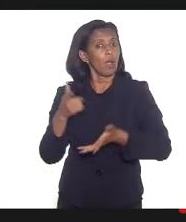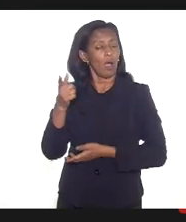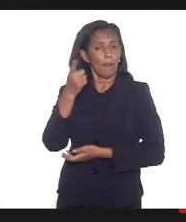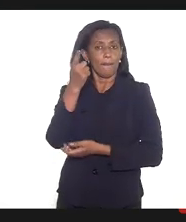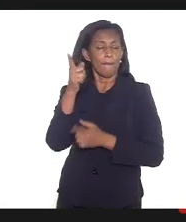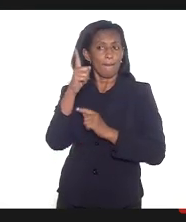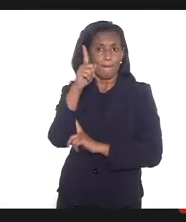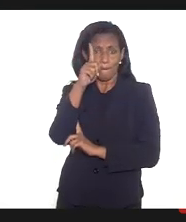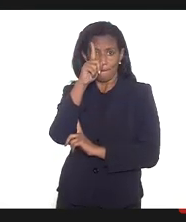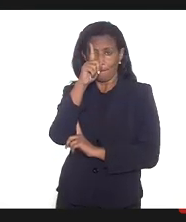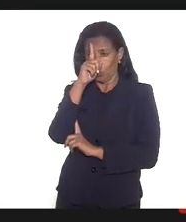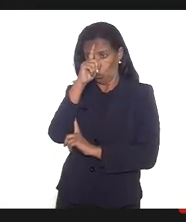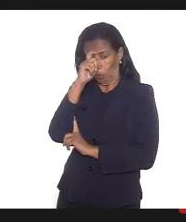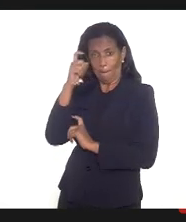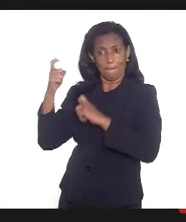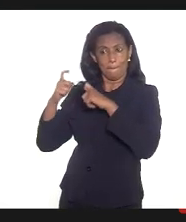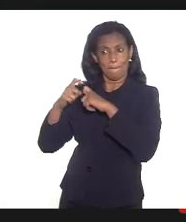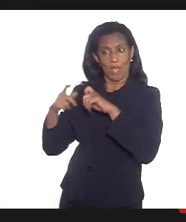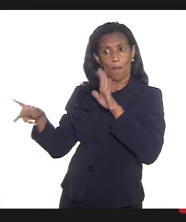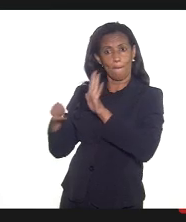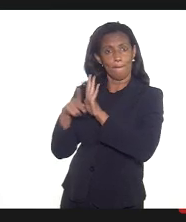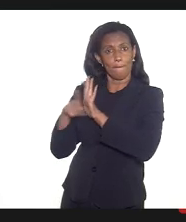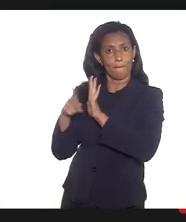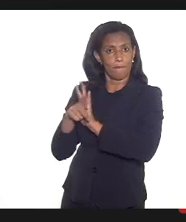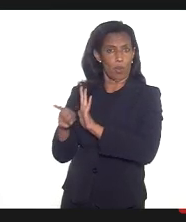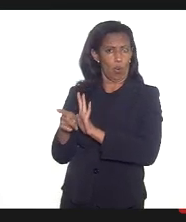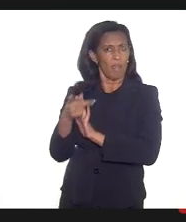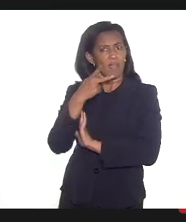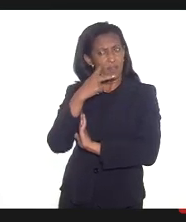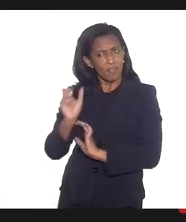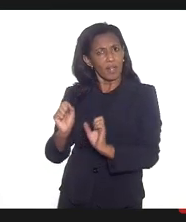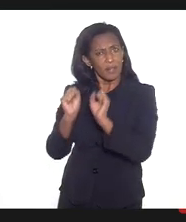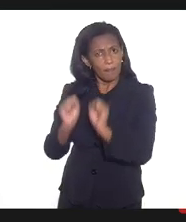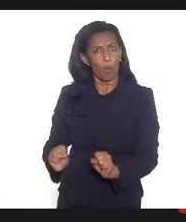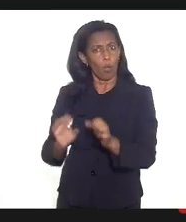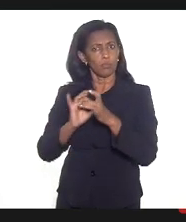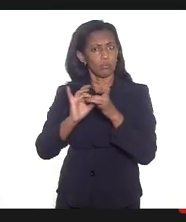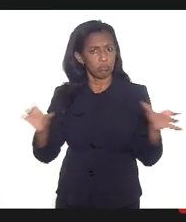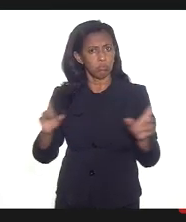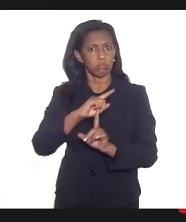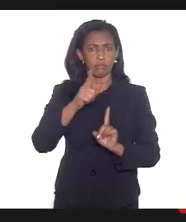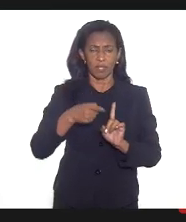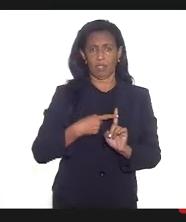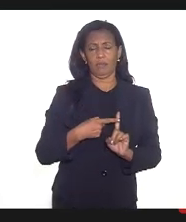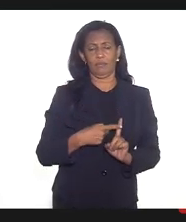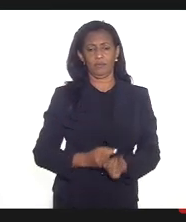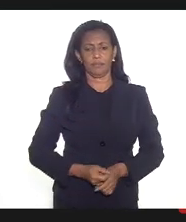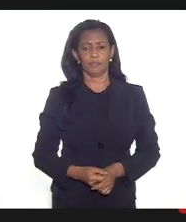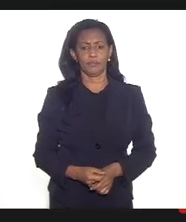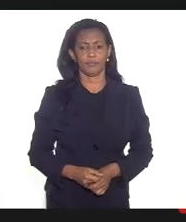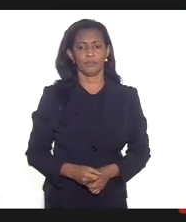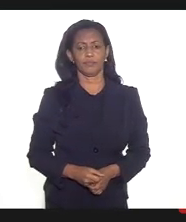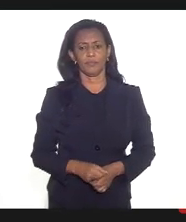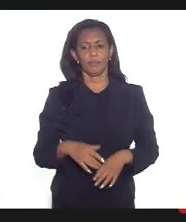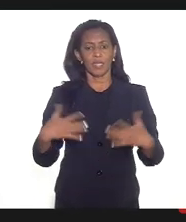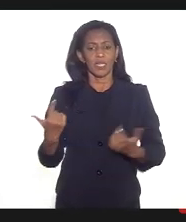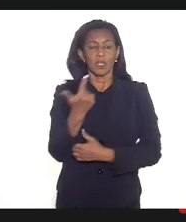abrasu desde que pode ser tomada as referências científicas dizem que pode ser tomada tomadas e